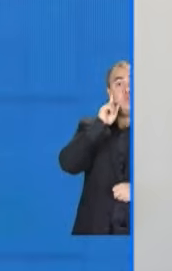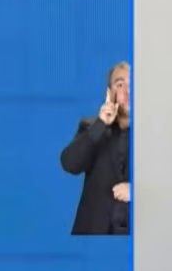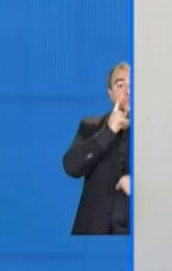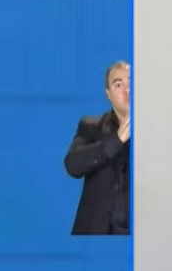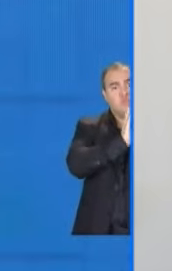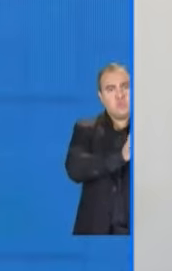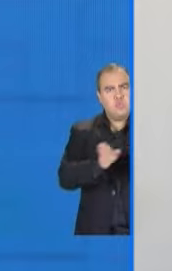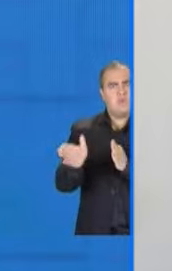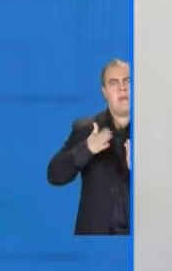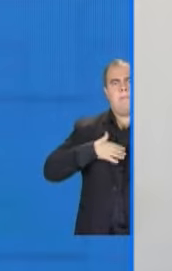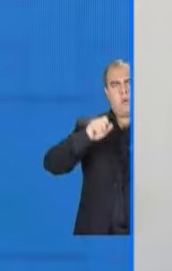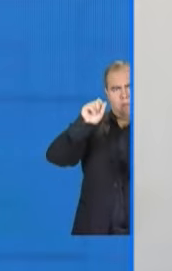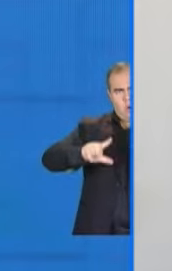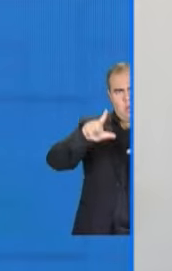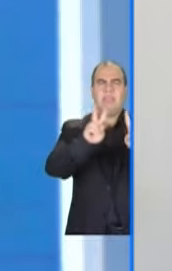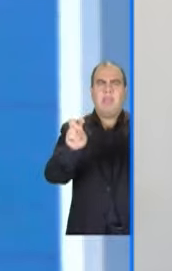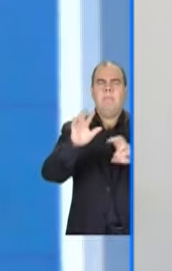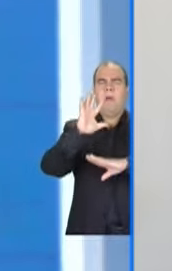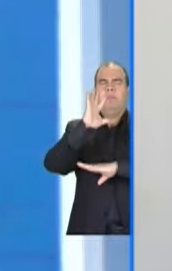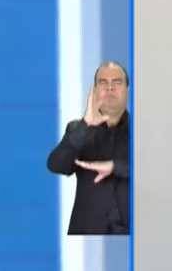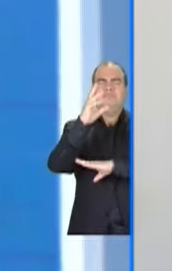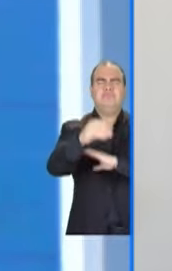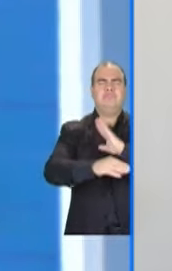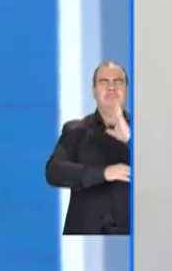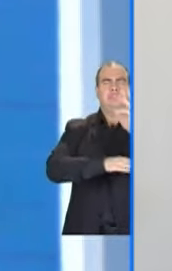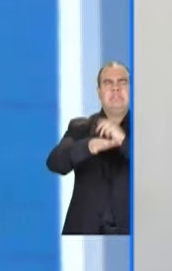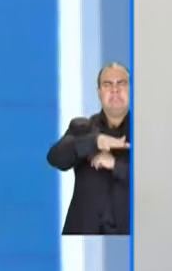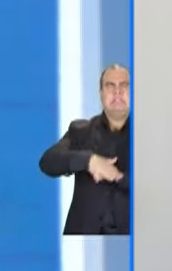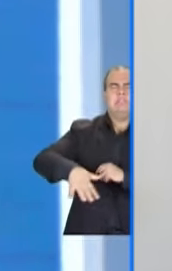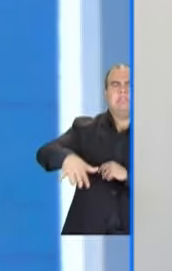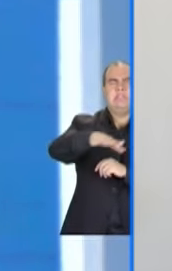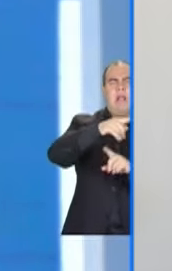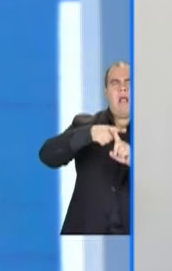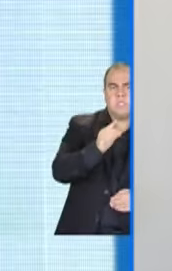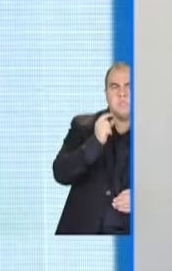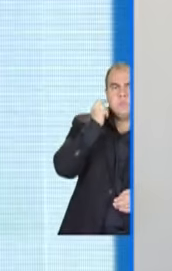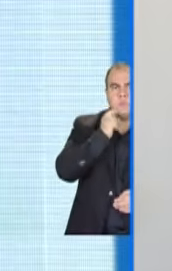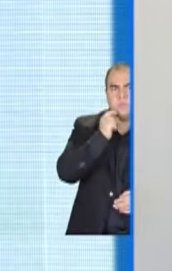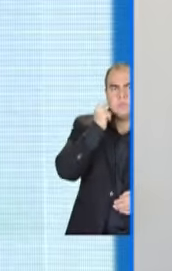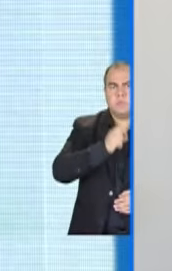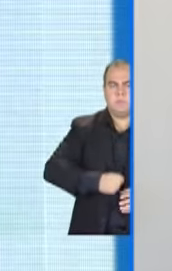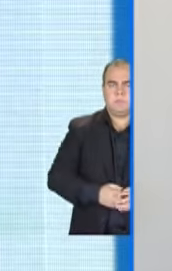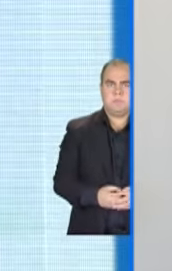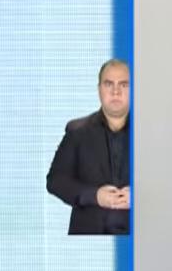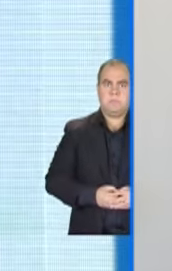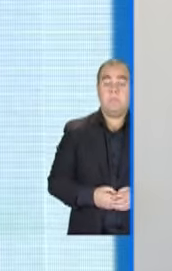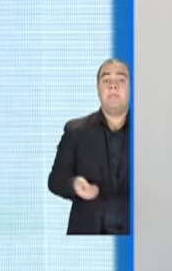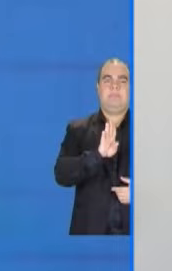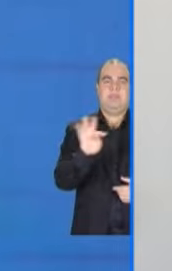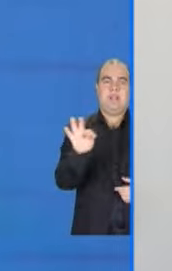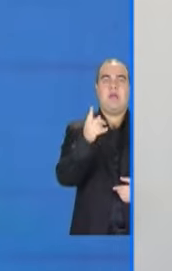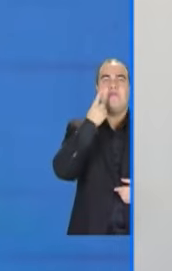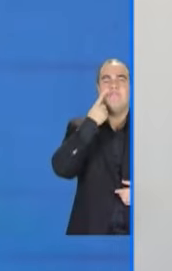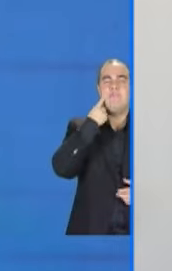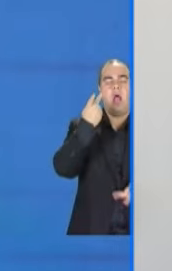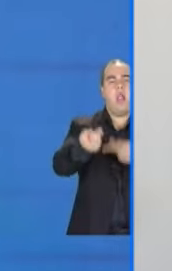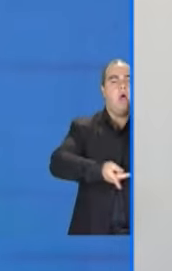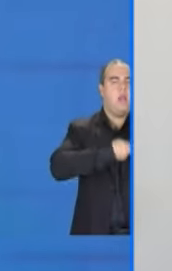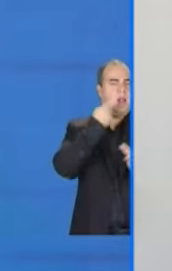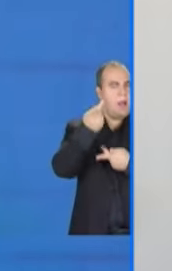vem o Boulos, que 21% das pessoas dizem que votariam no Boulos, 16% dizem que votariam no Nunes